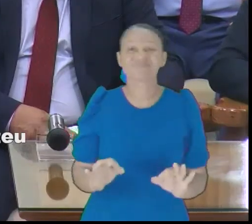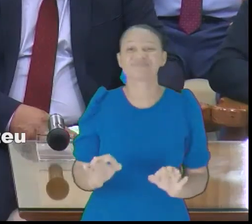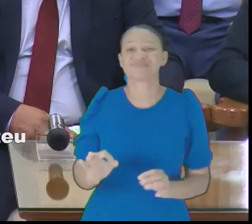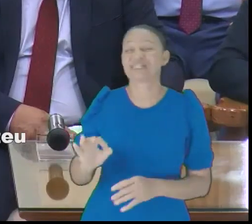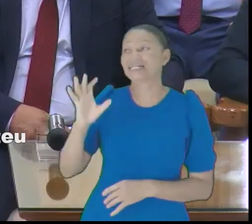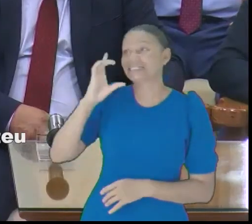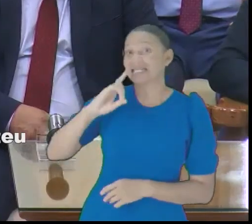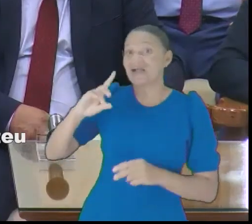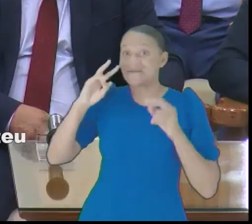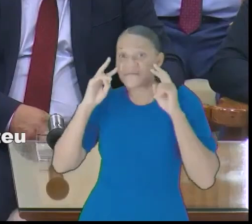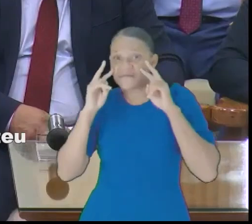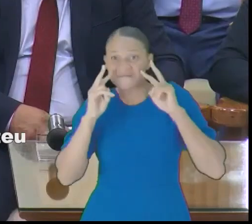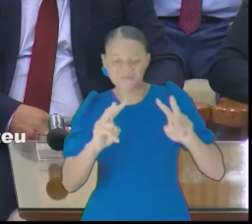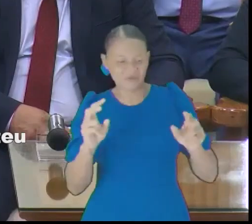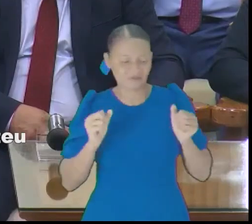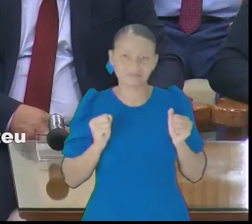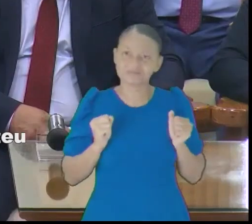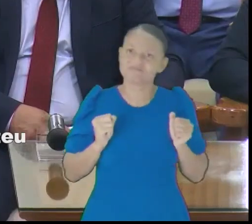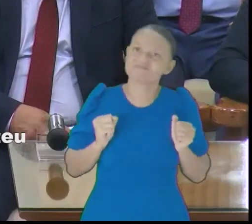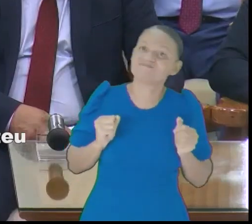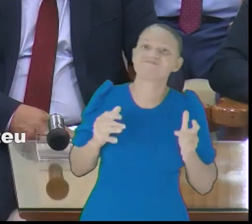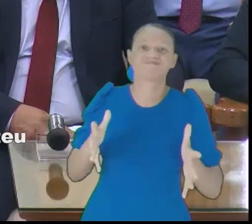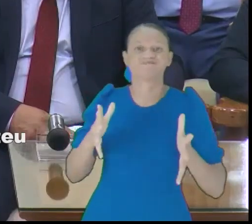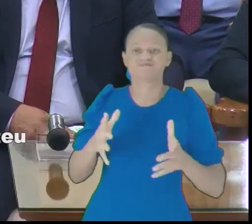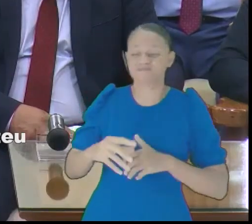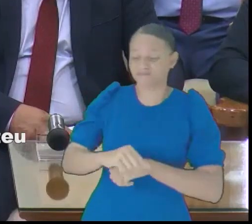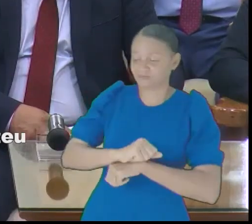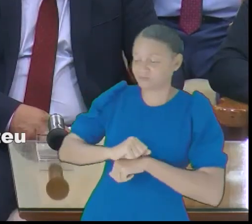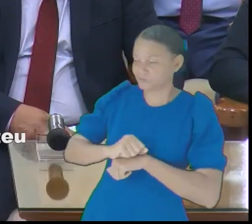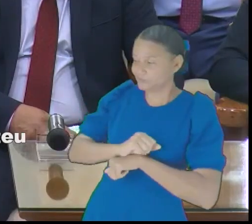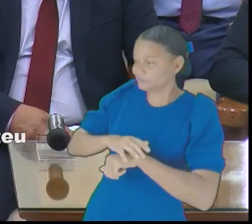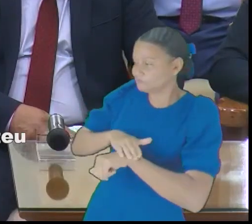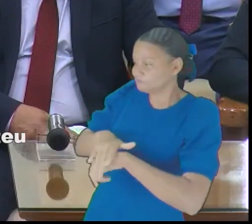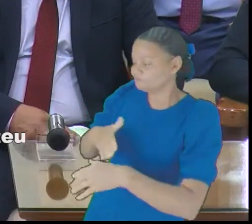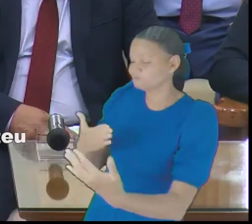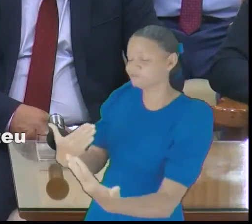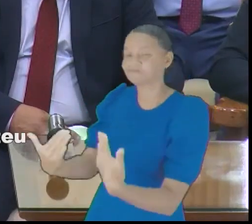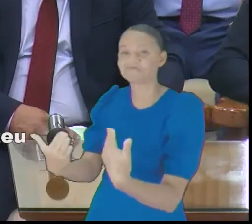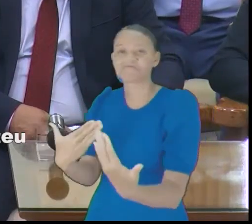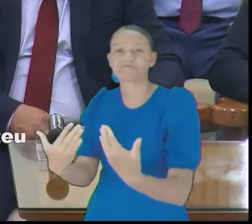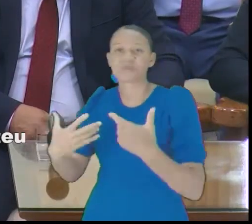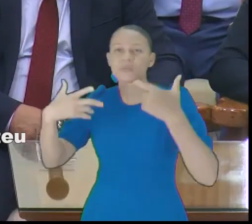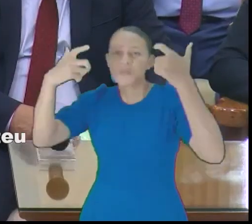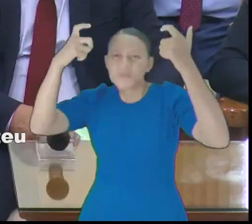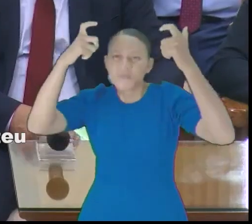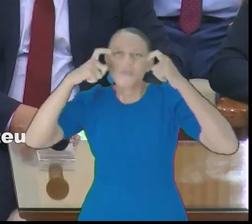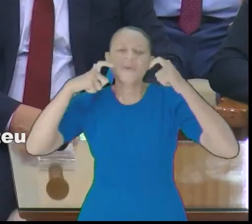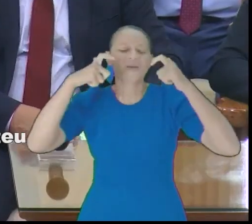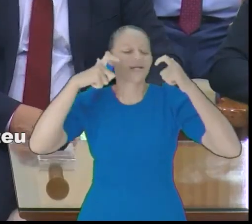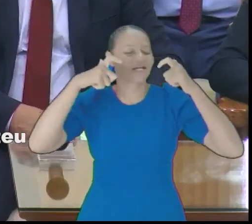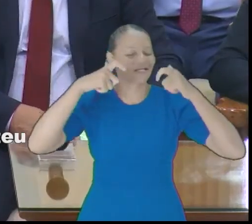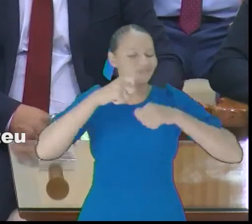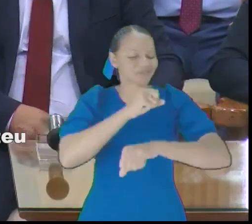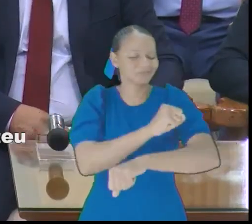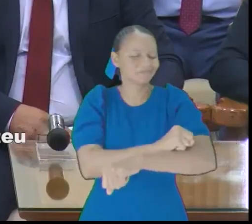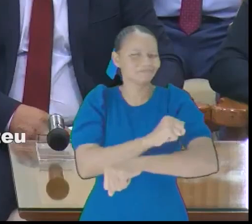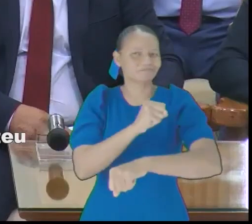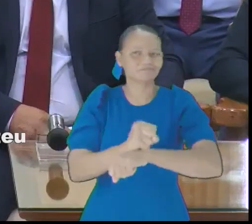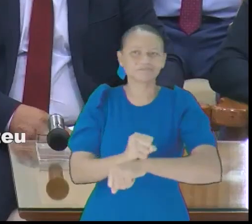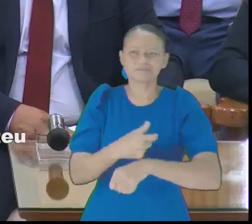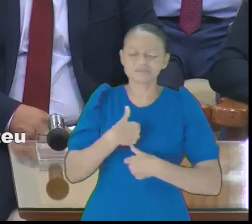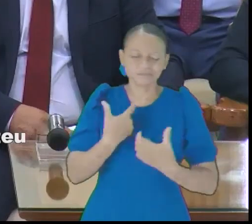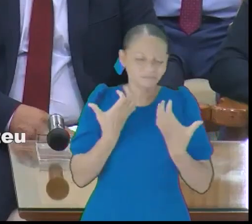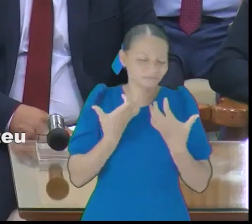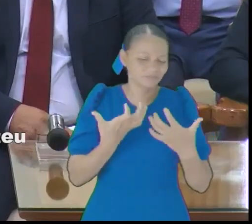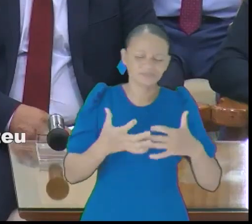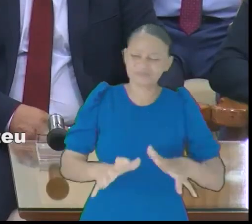a atitude de Abraão quando disse para o rei de Sodoma, eu não quero nenhuma recompensa, eu não